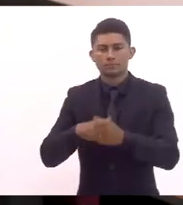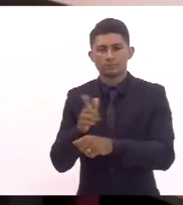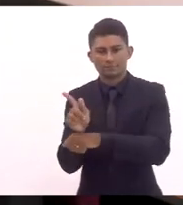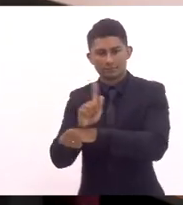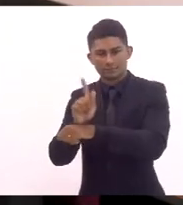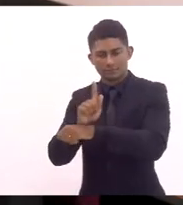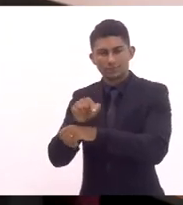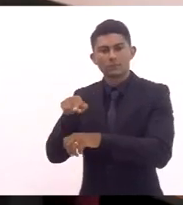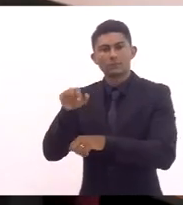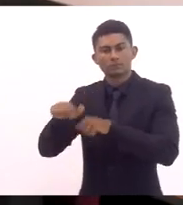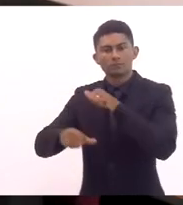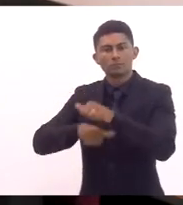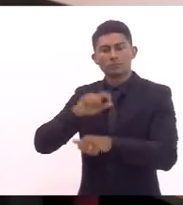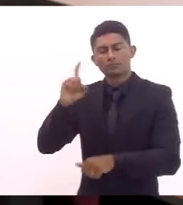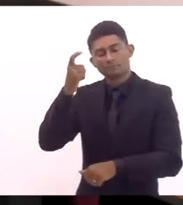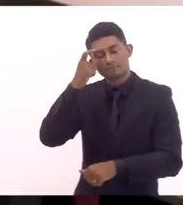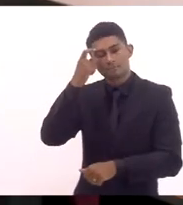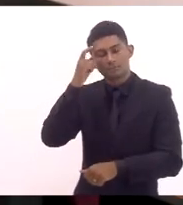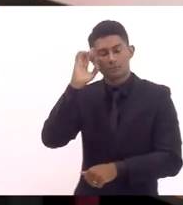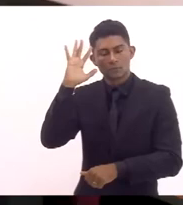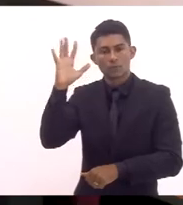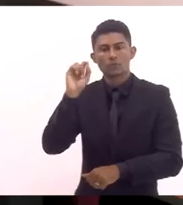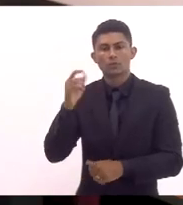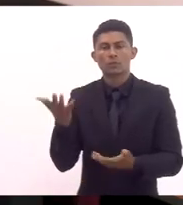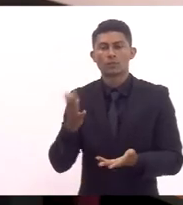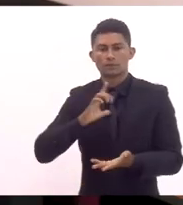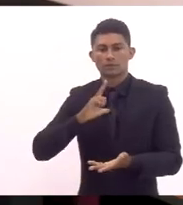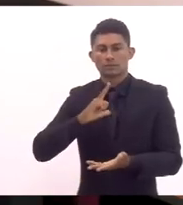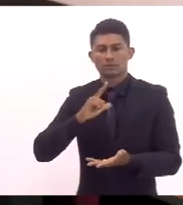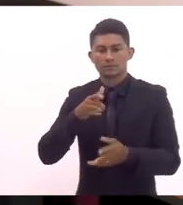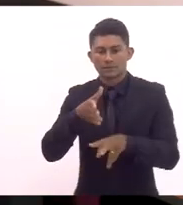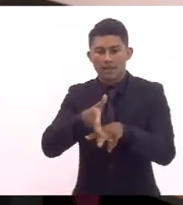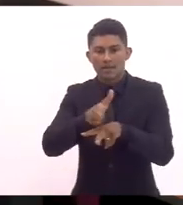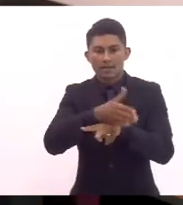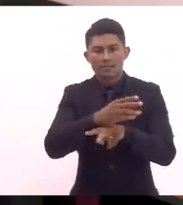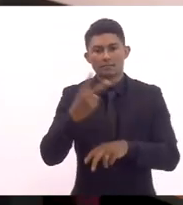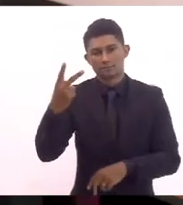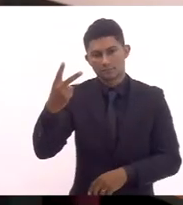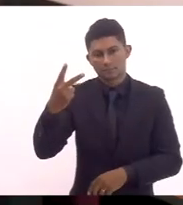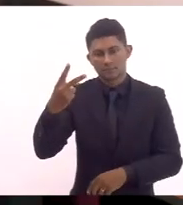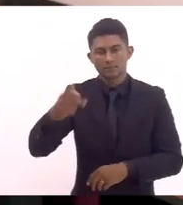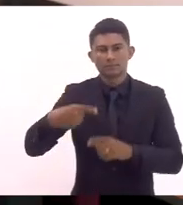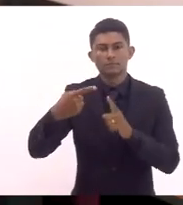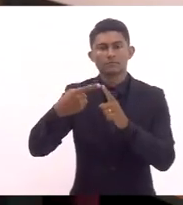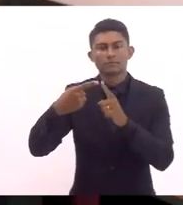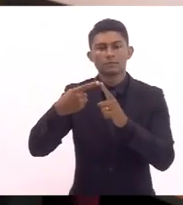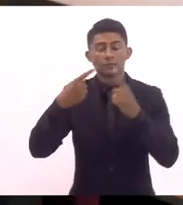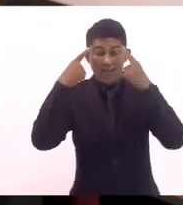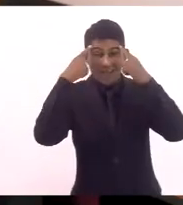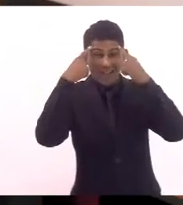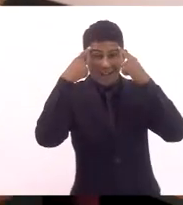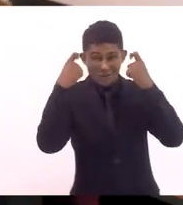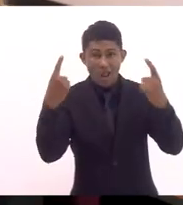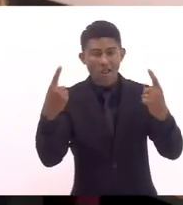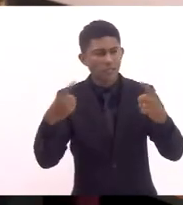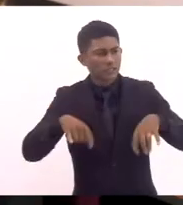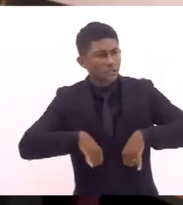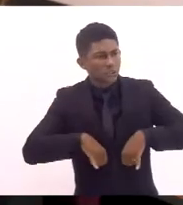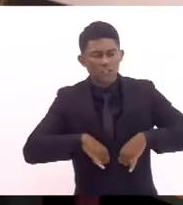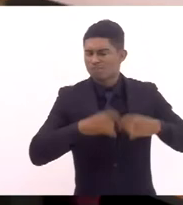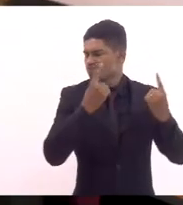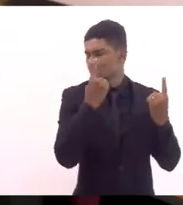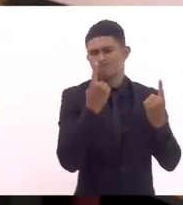Então hoje nós estamos divididas em basicamente dois grandes eixos que é o eixo de enfrentamento às violências através